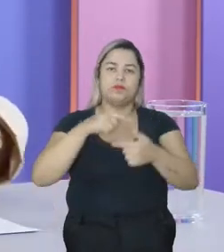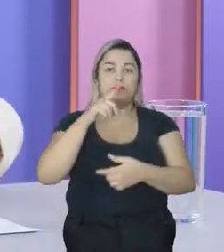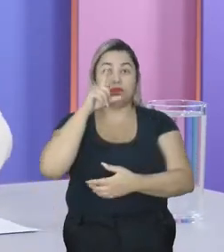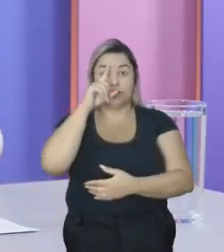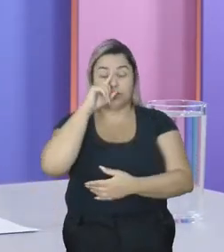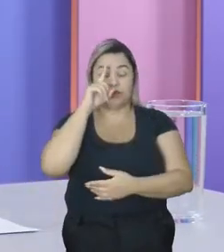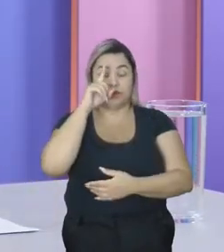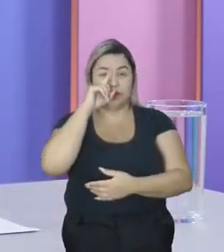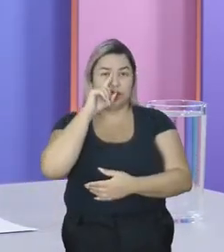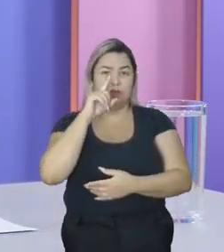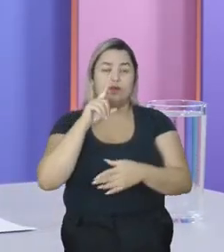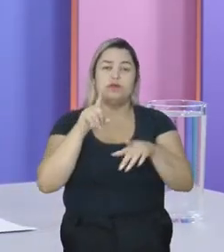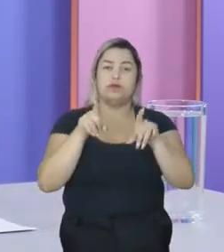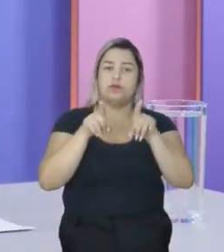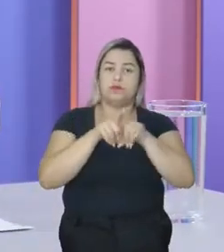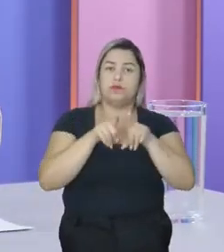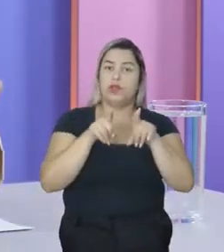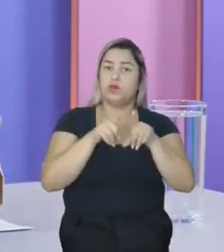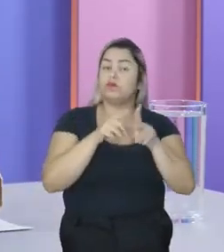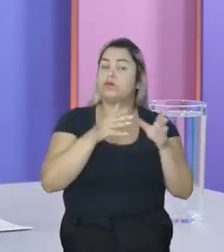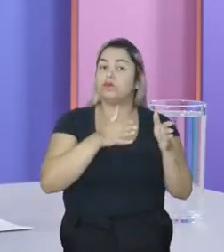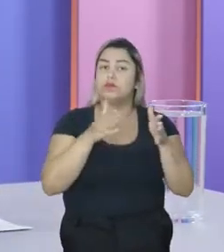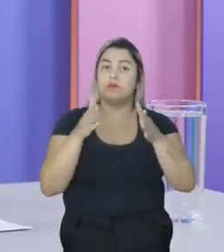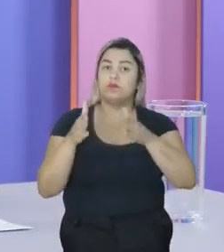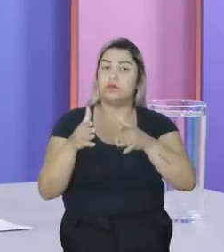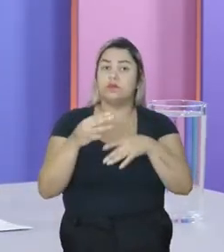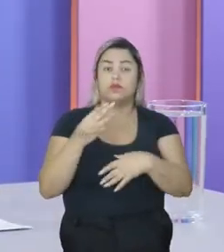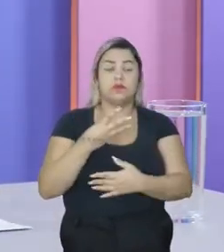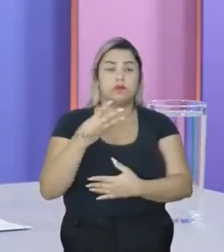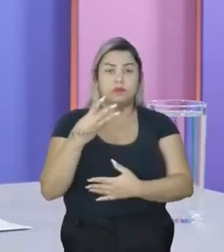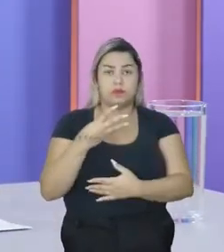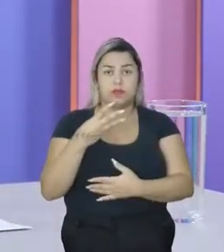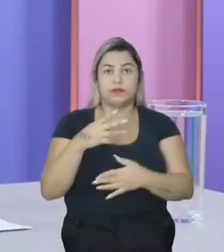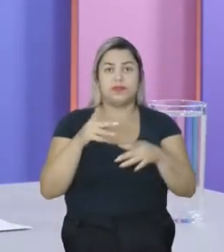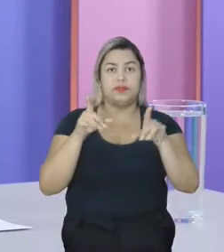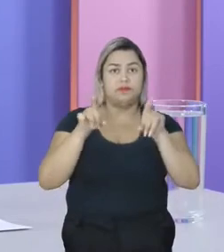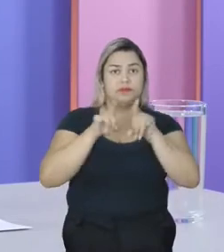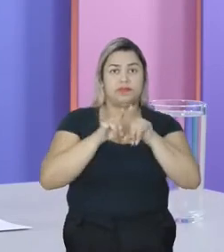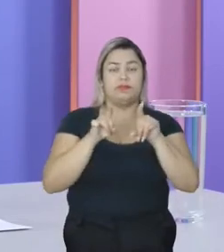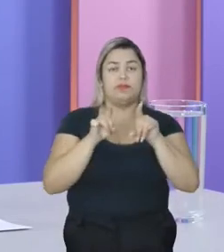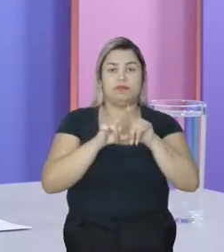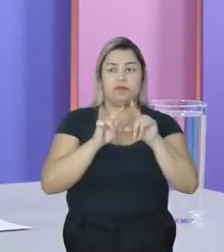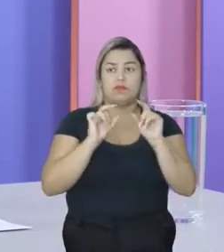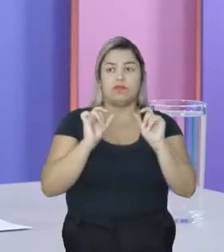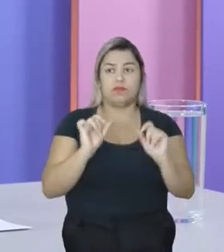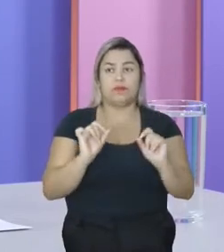essa situação, porque os processos de terceirização